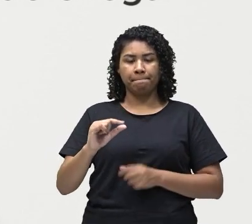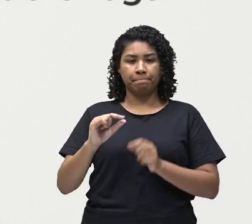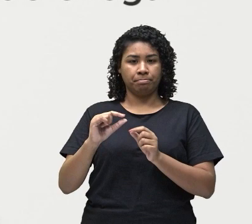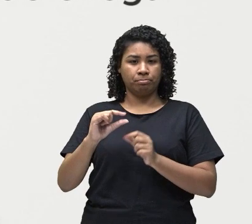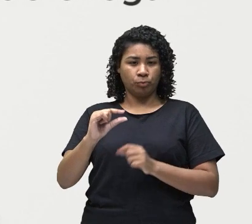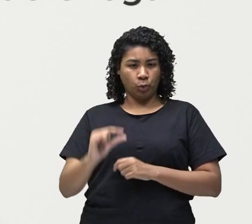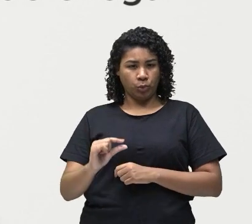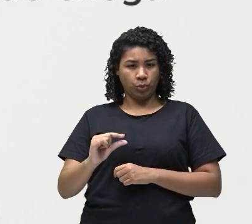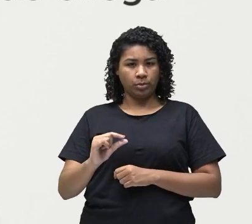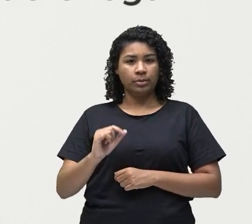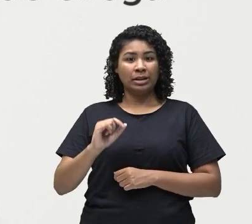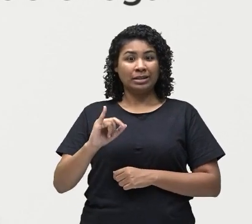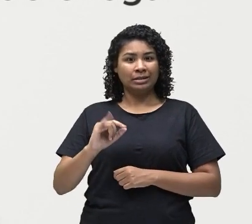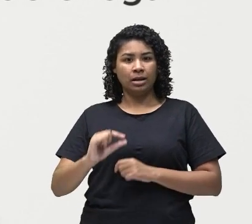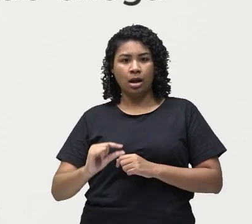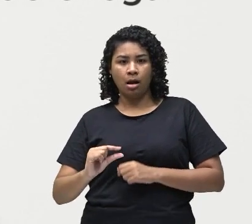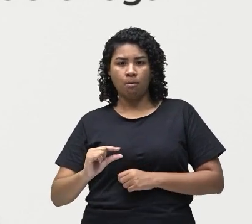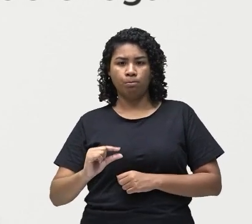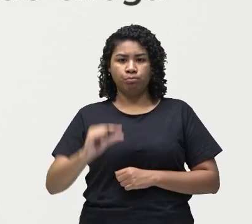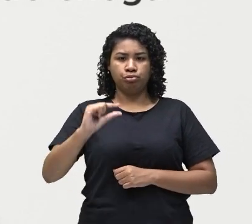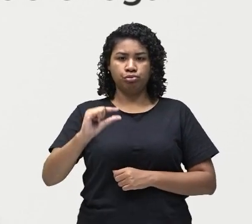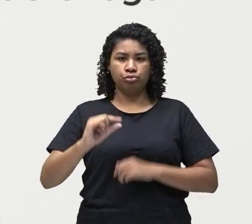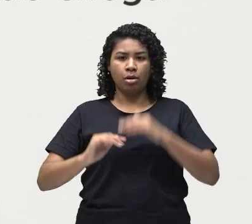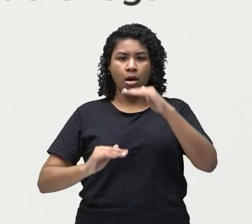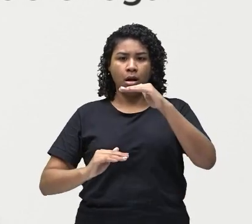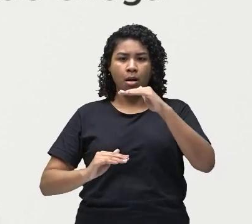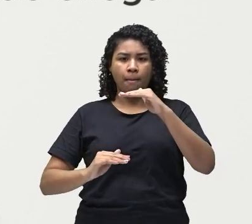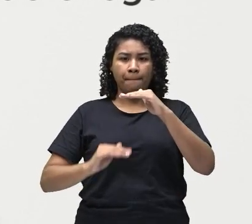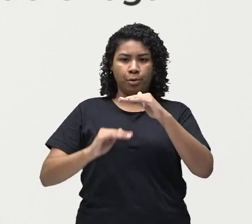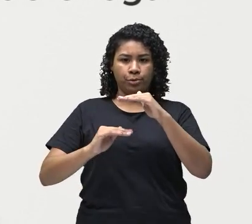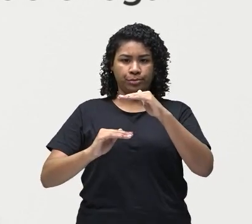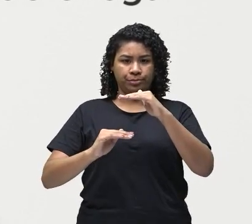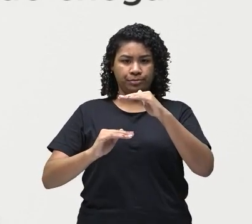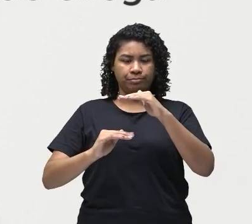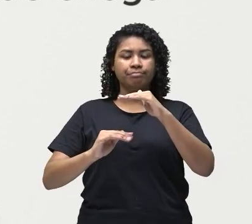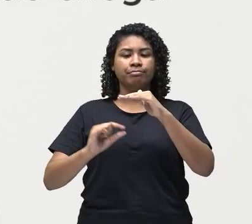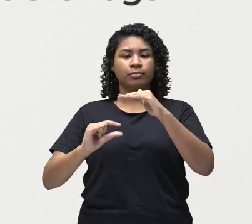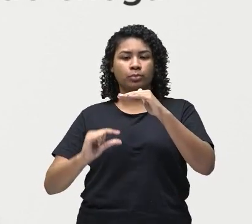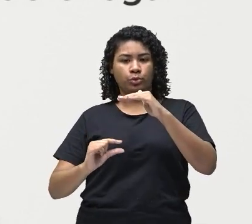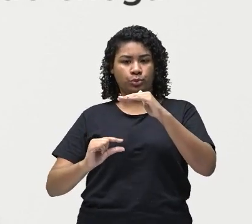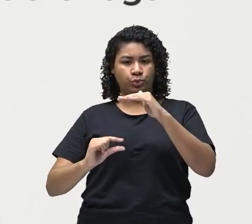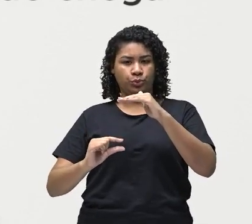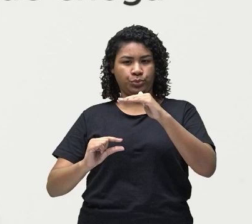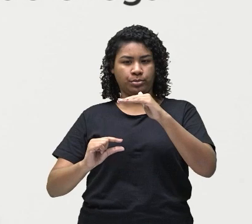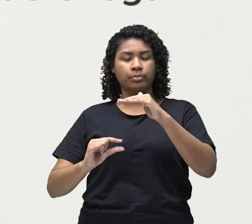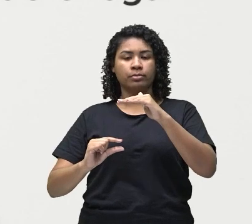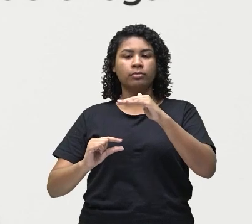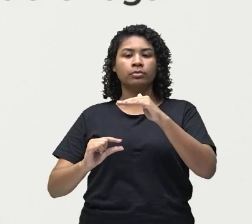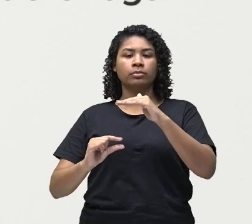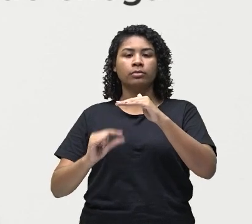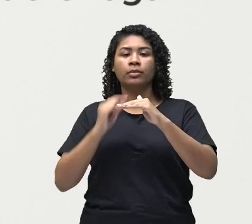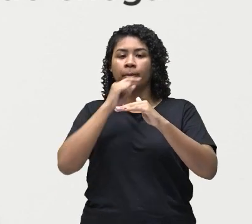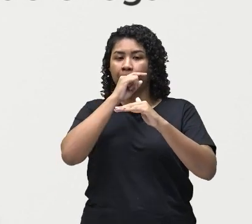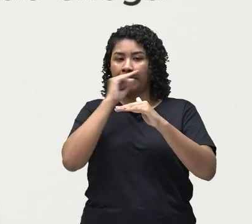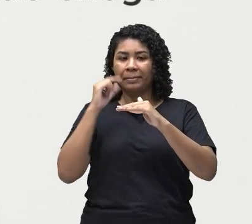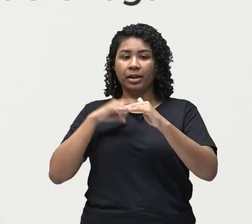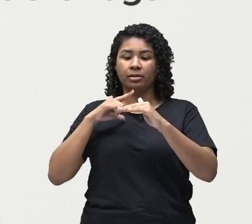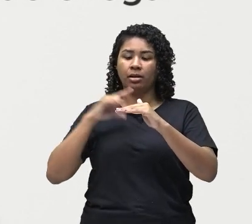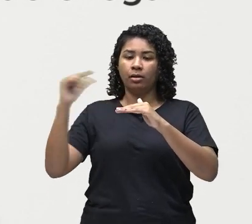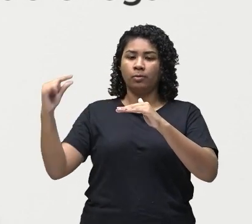o pistão chega ao ponto morto inferior né ele vai estar lá embaixo e a válvula de admissão